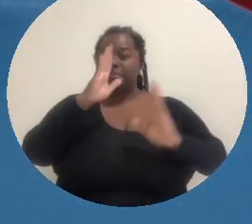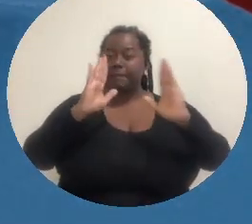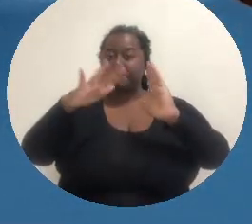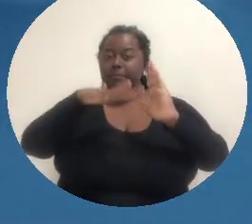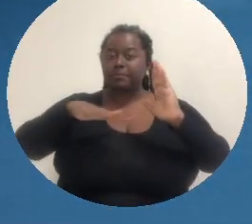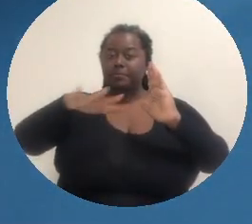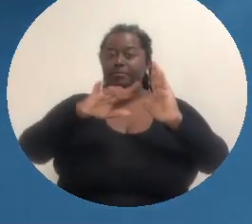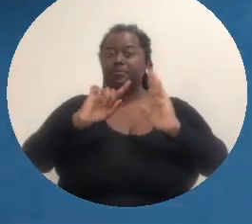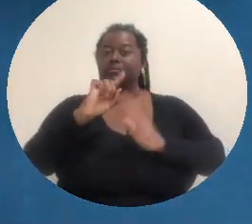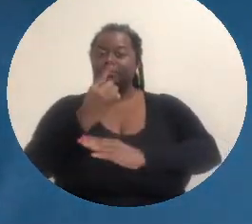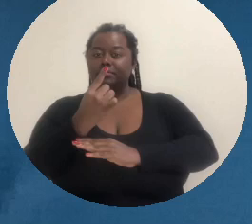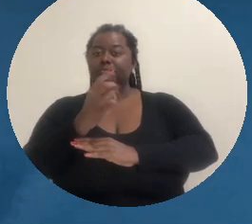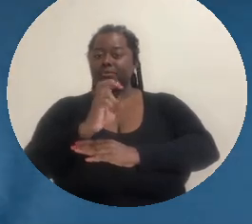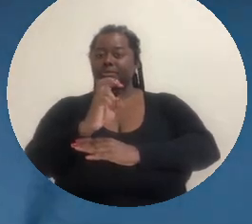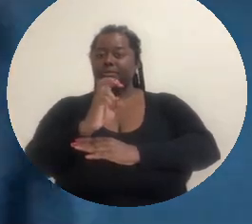1.